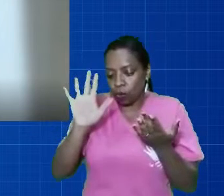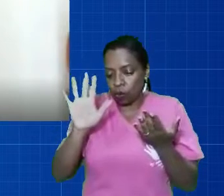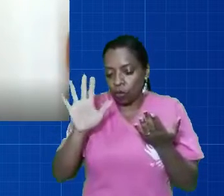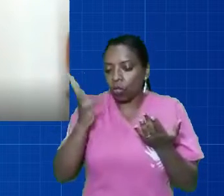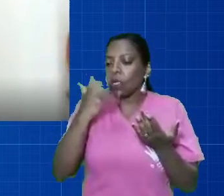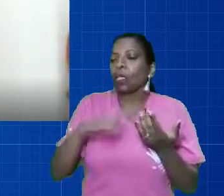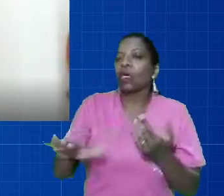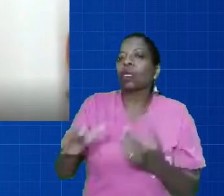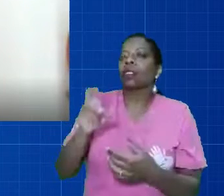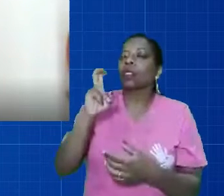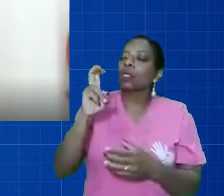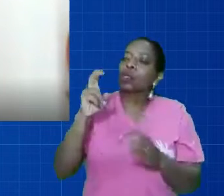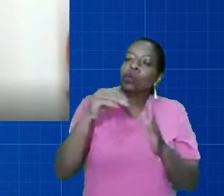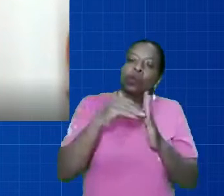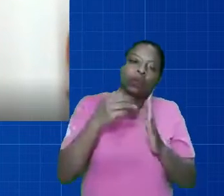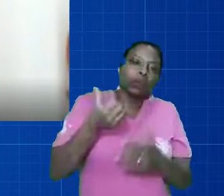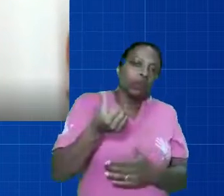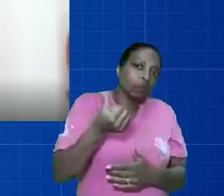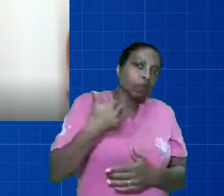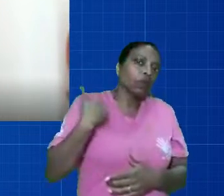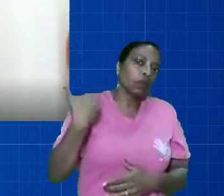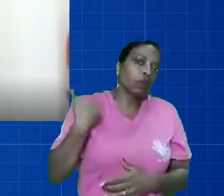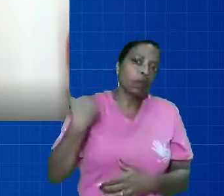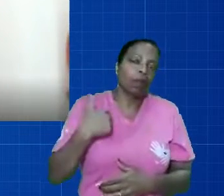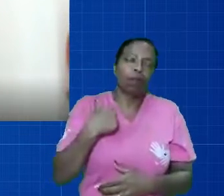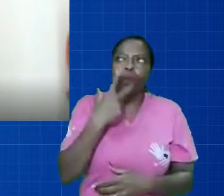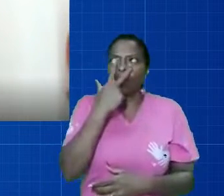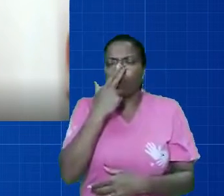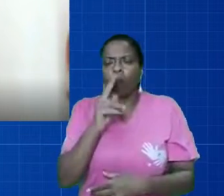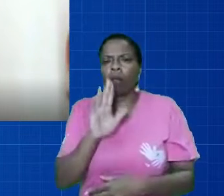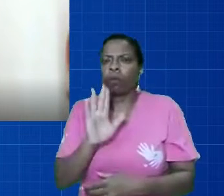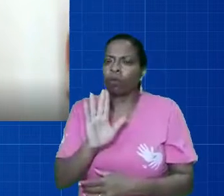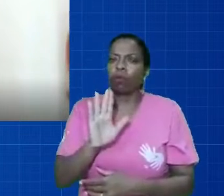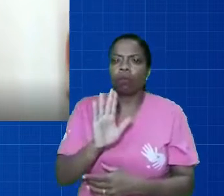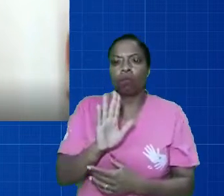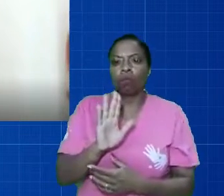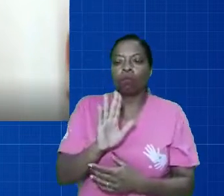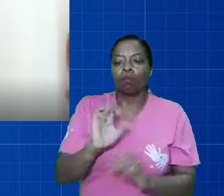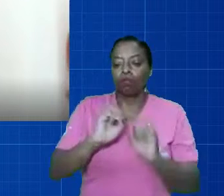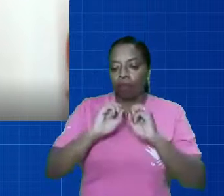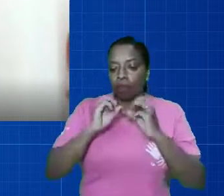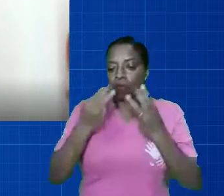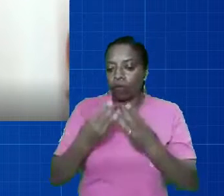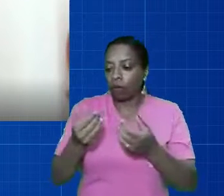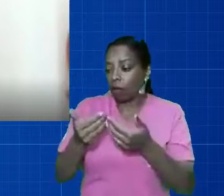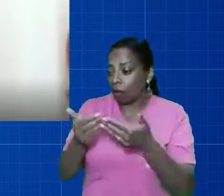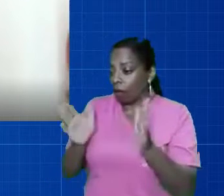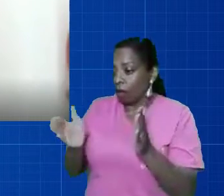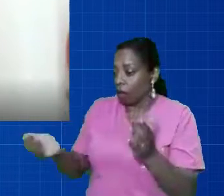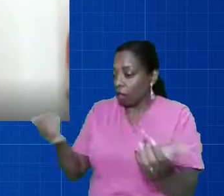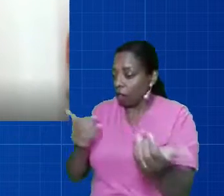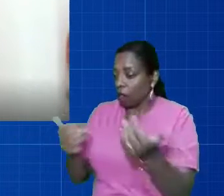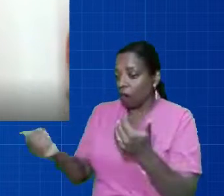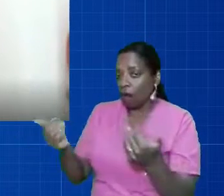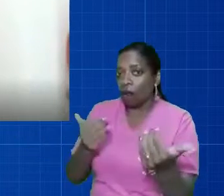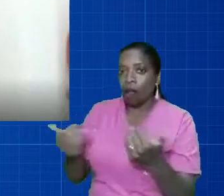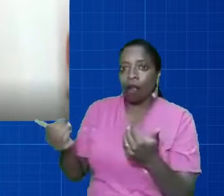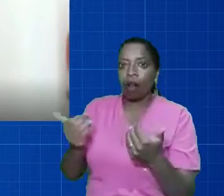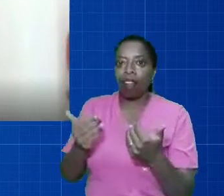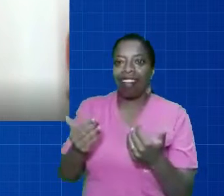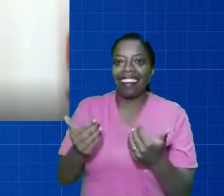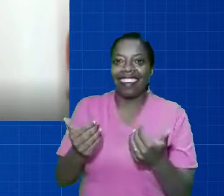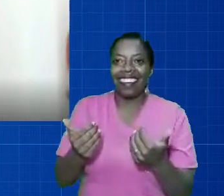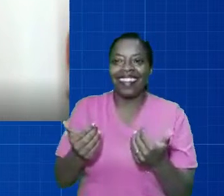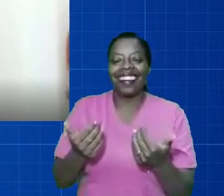Né? Então, a oficina, ela fez esse movimento exatamente porque ela estava muito voltada para os alunos que eram do primeiro, do Fundamental